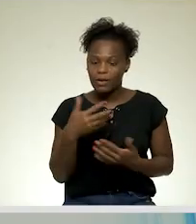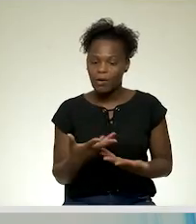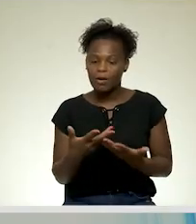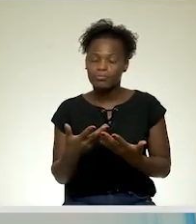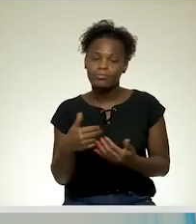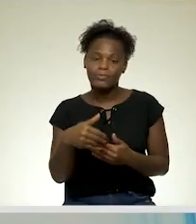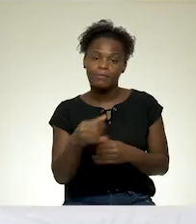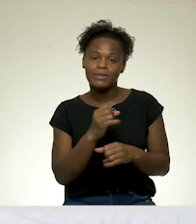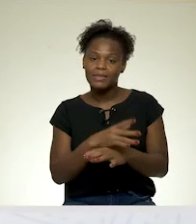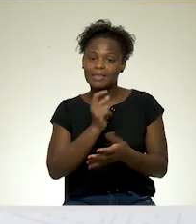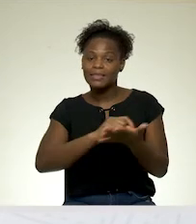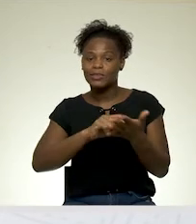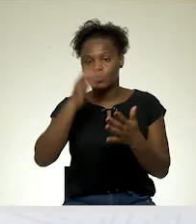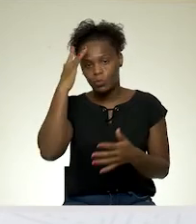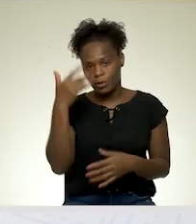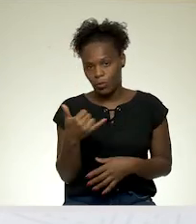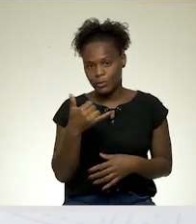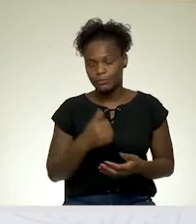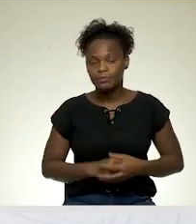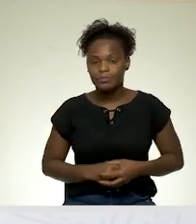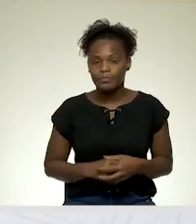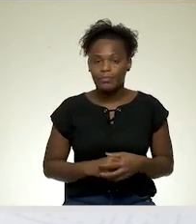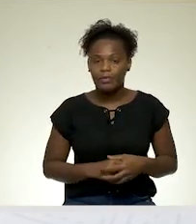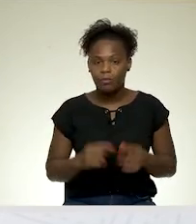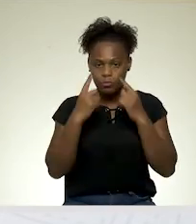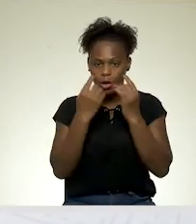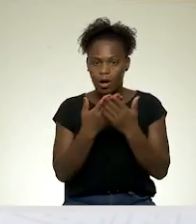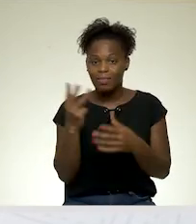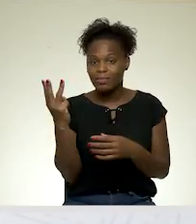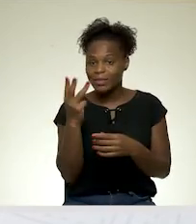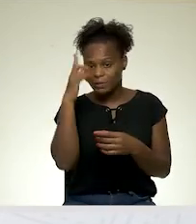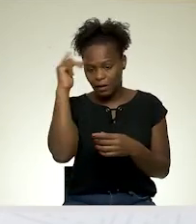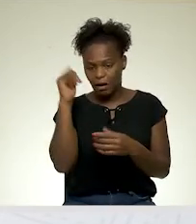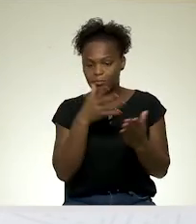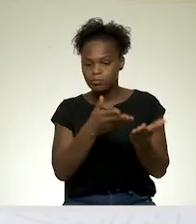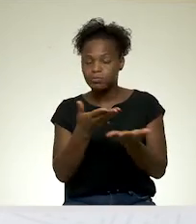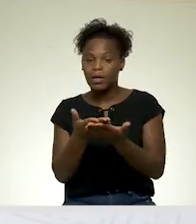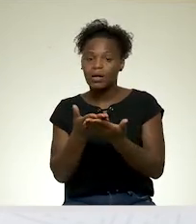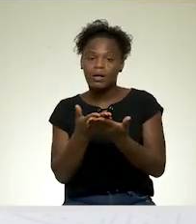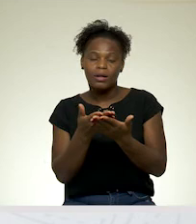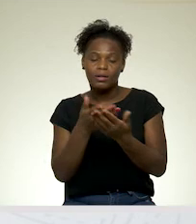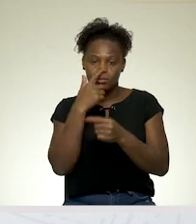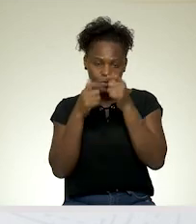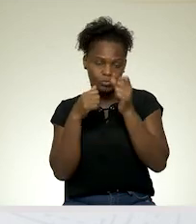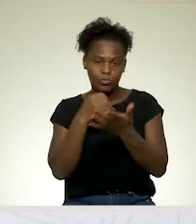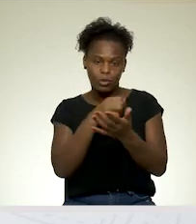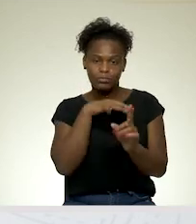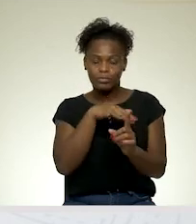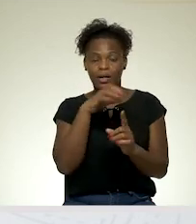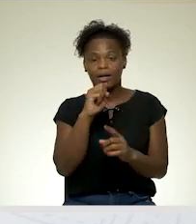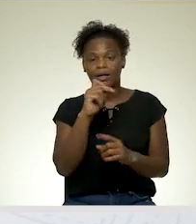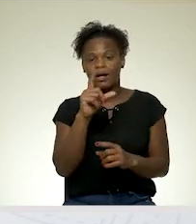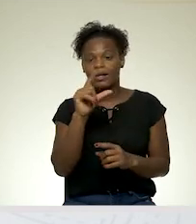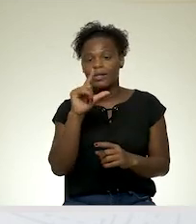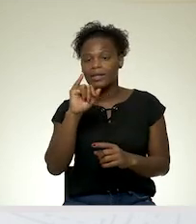de seguida para o exercício 2. Aponta 3 contributos dos precursores de Galileu